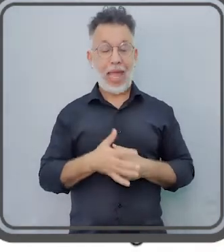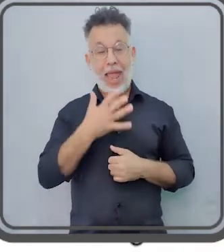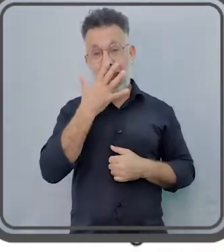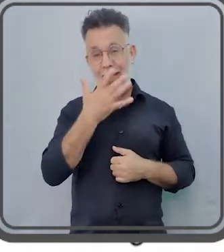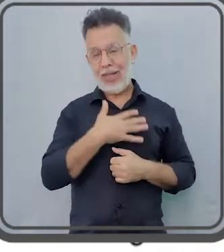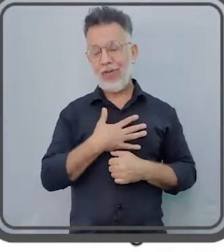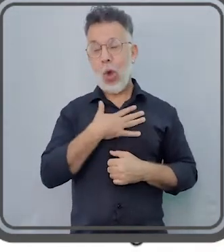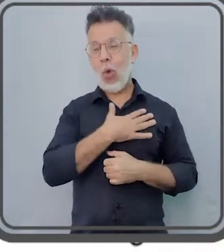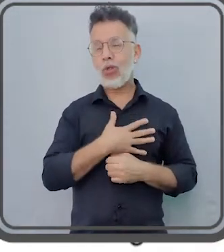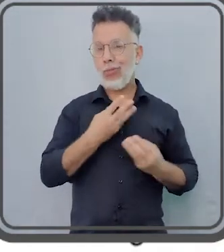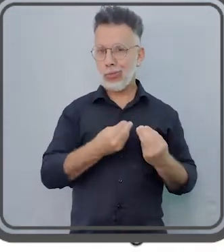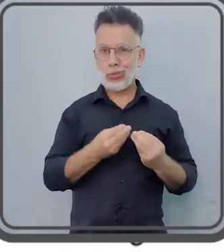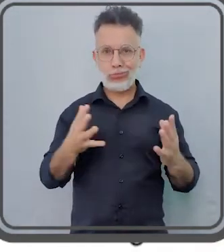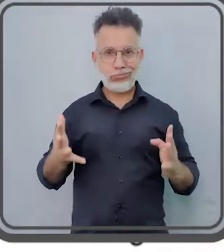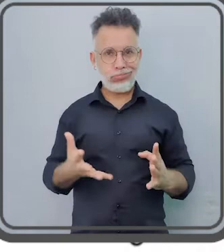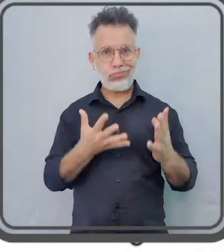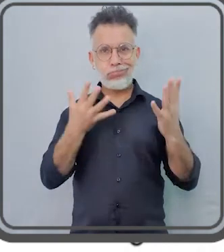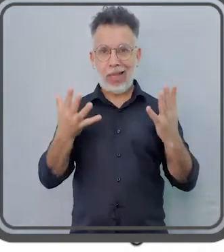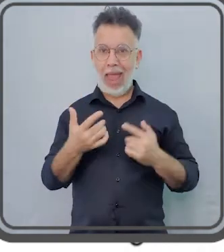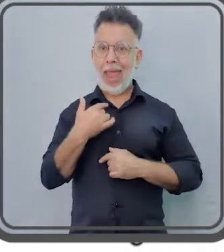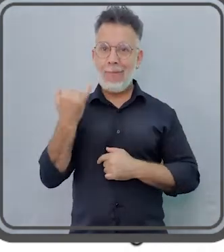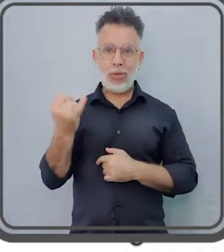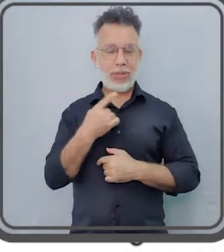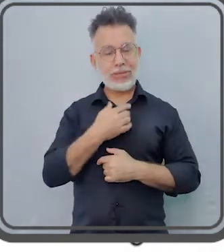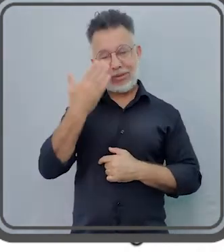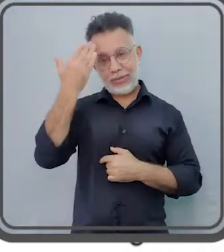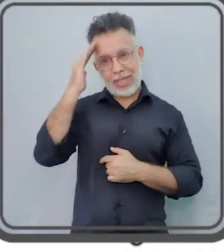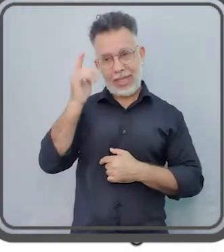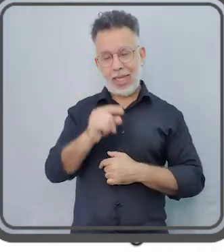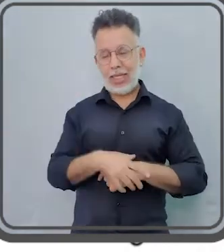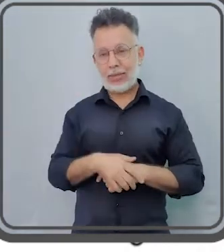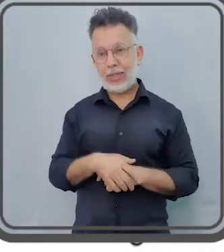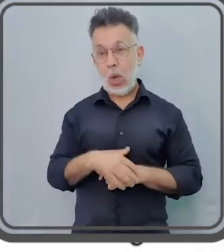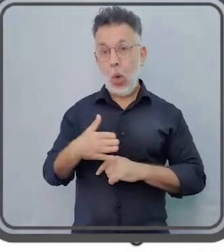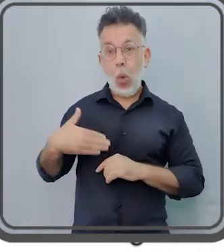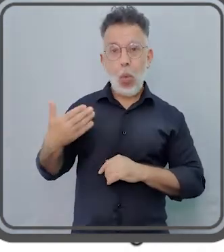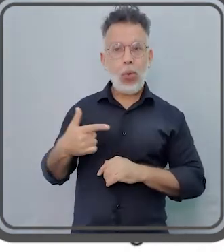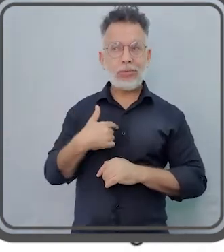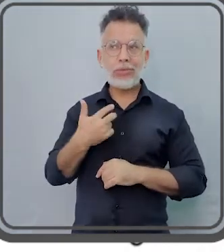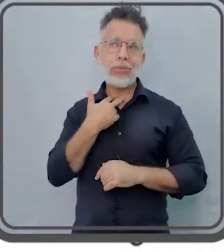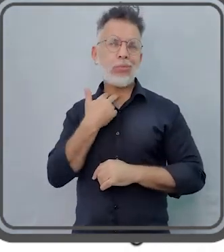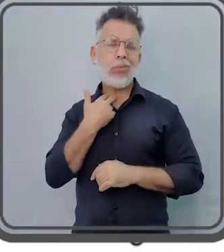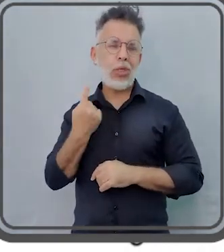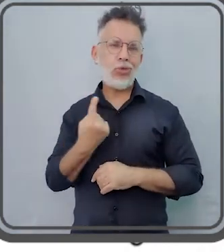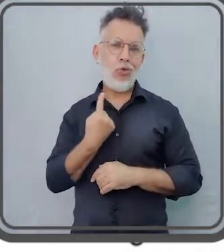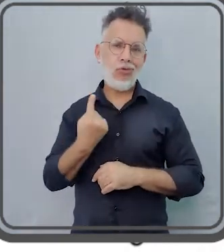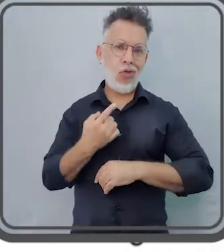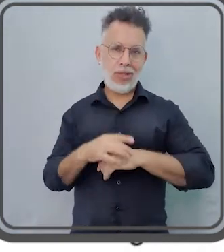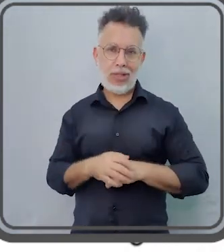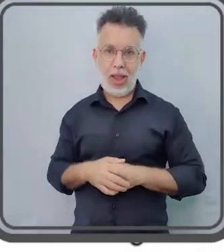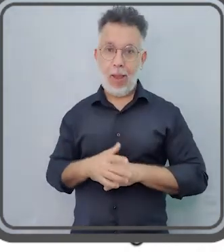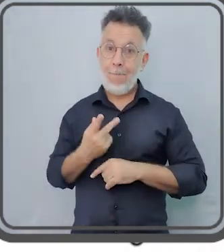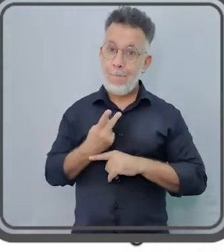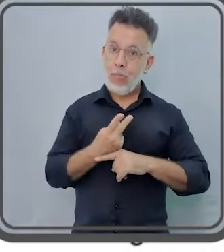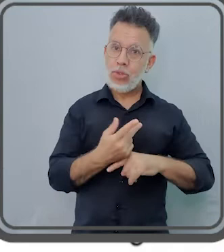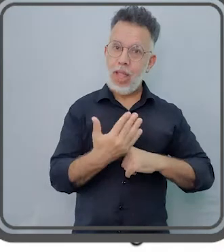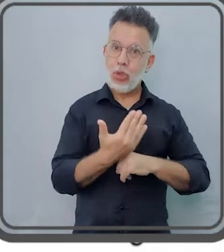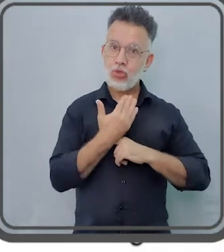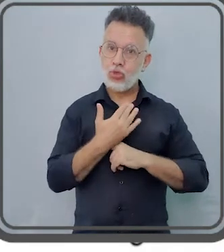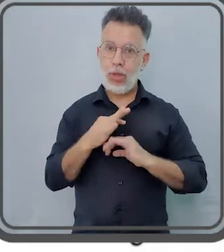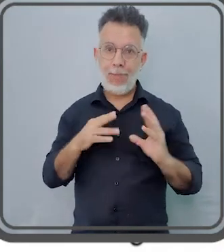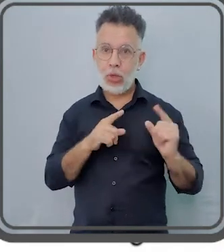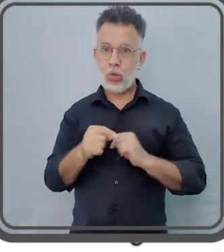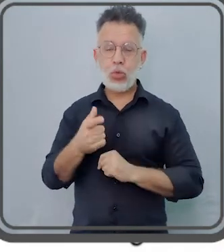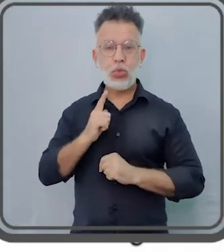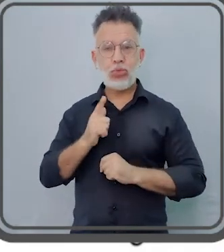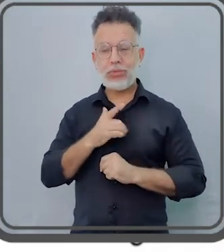A importância da gente entender o quanto a gente não deve caminhar só, buscar ajuda para tudo aquilo que a gente não sabe, tá